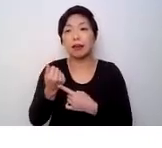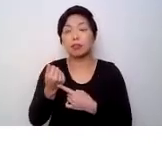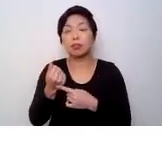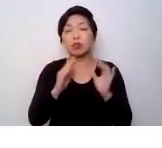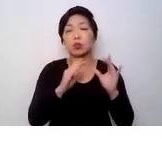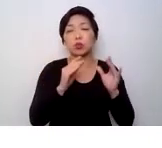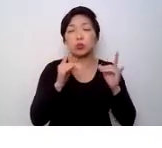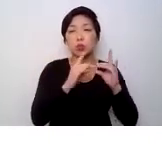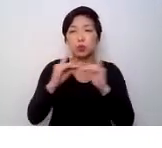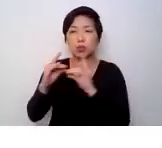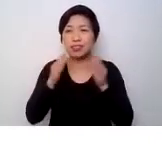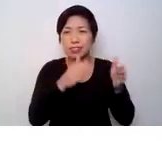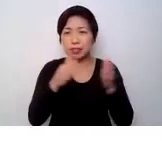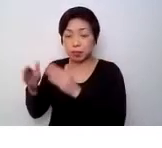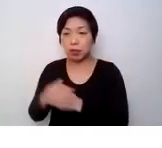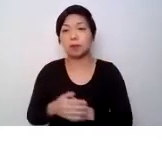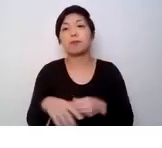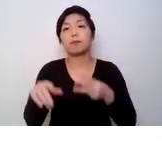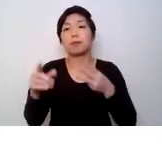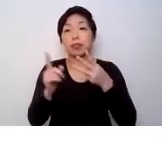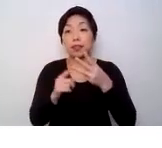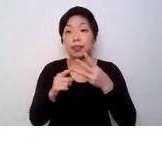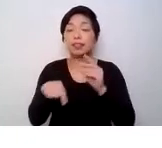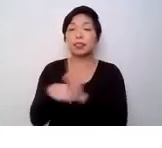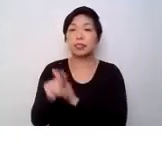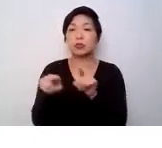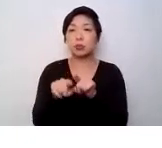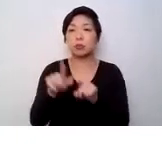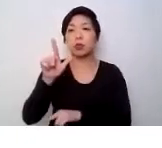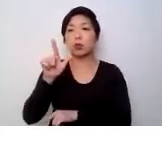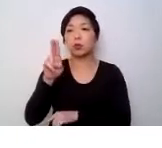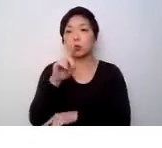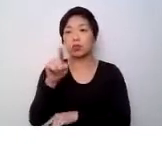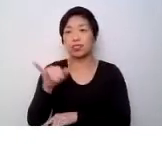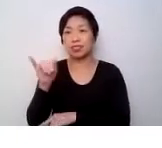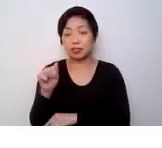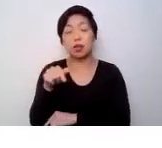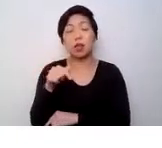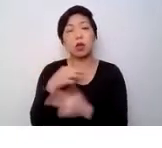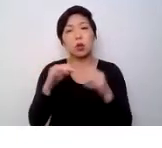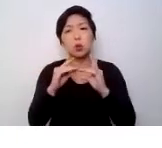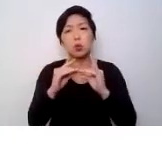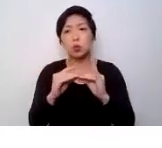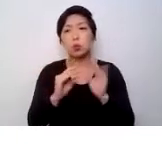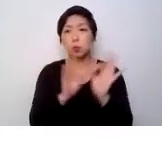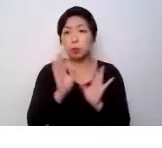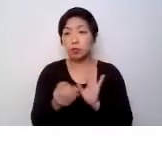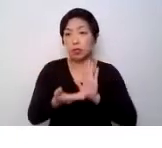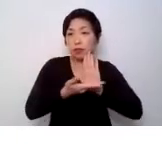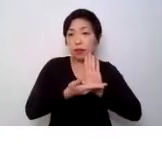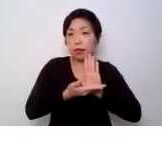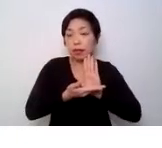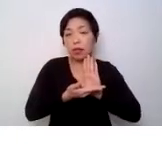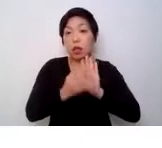temos a segunda questão terceira né da Luzia e ela faz o seguinte os túmulos projetados pela Lina estão sendo utilizados